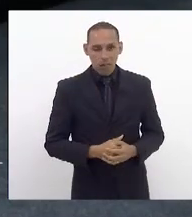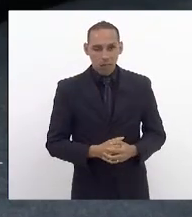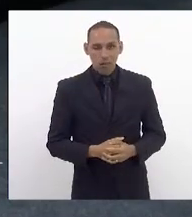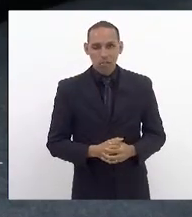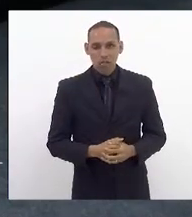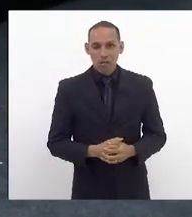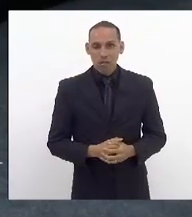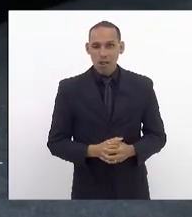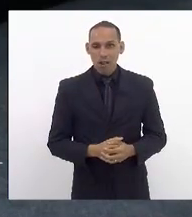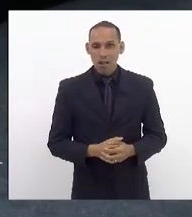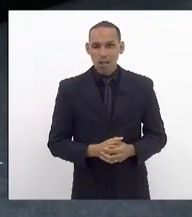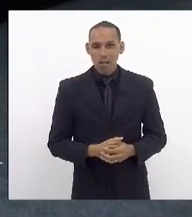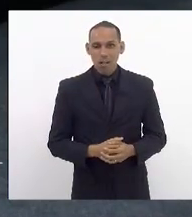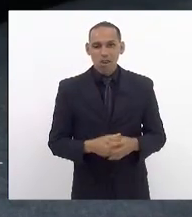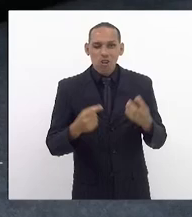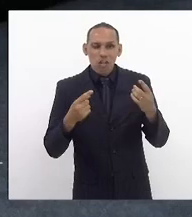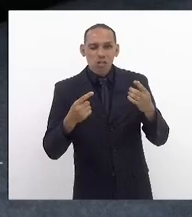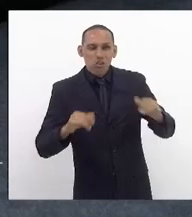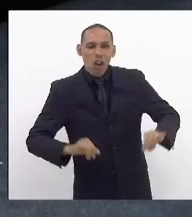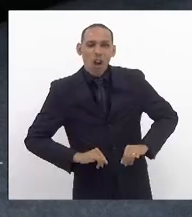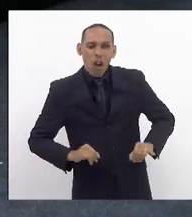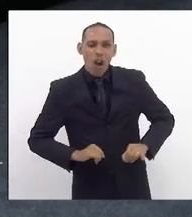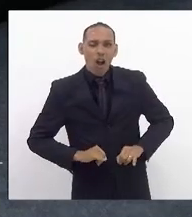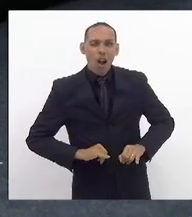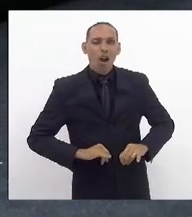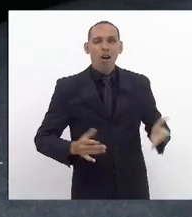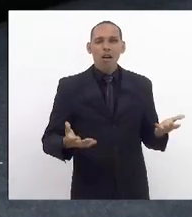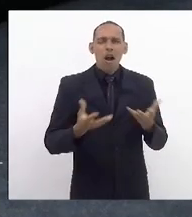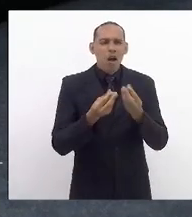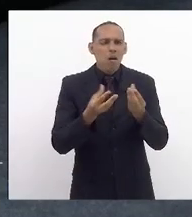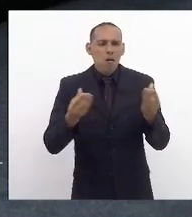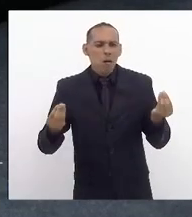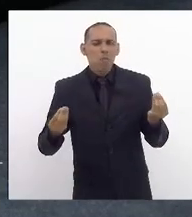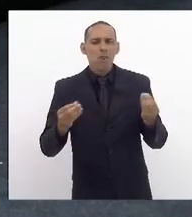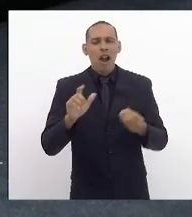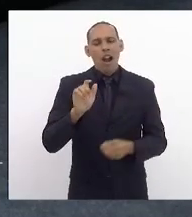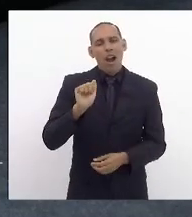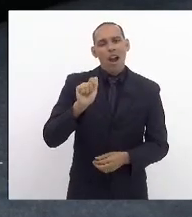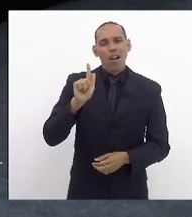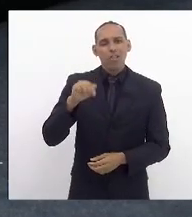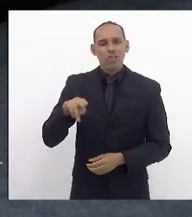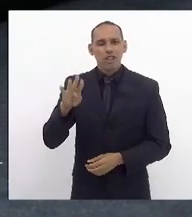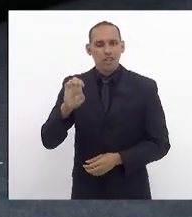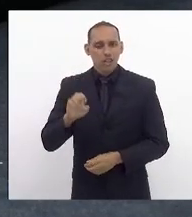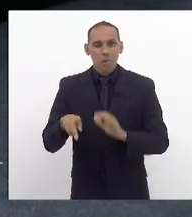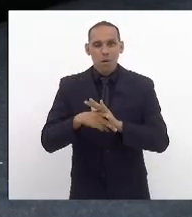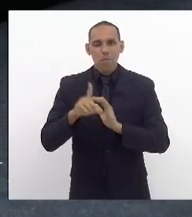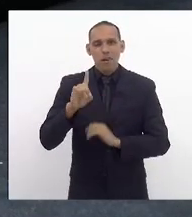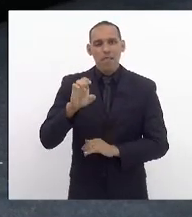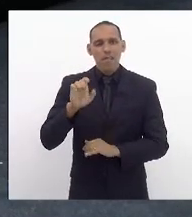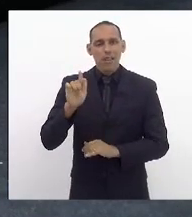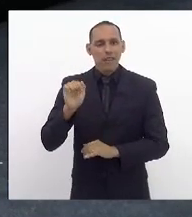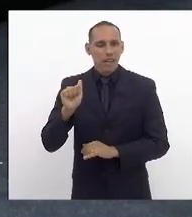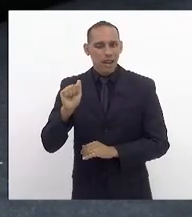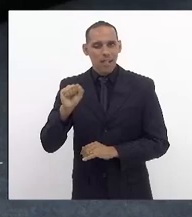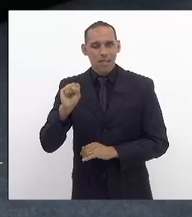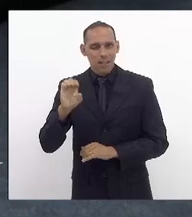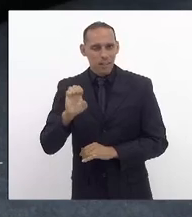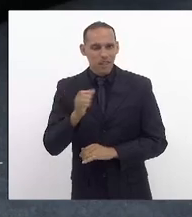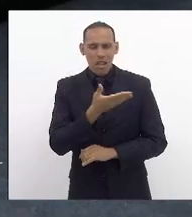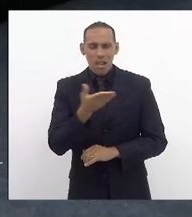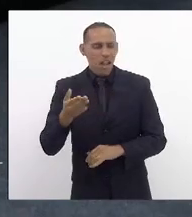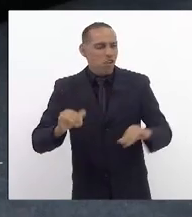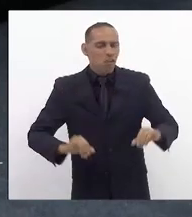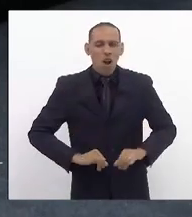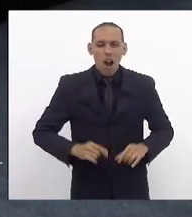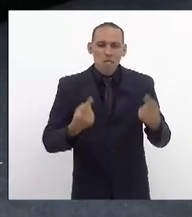a agressão sofrida por diversos agentes do DEGASE e também as mortes,